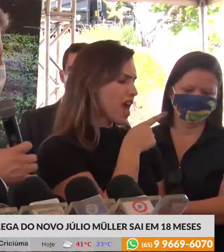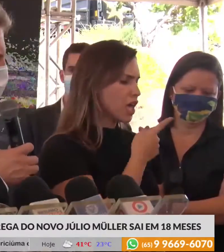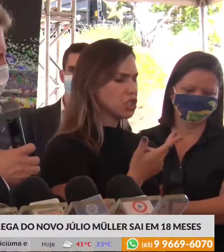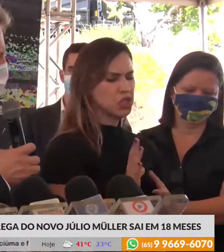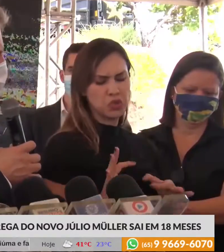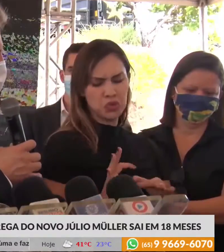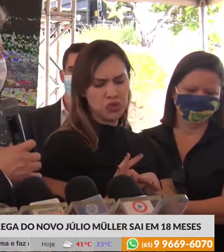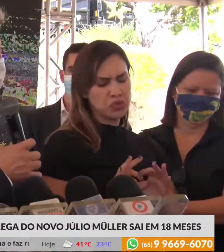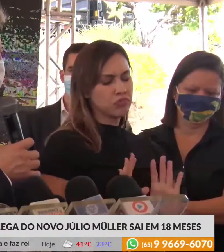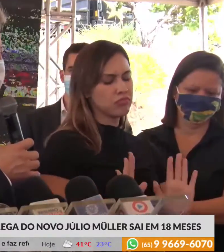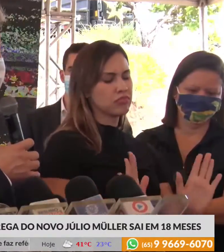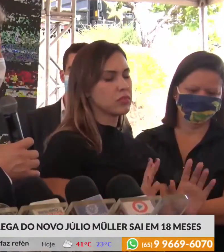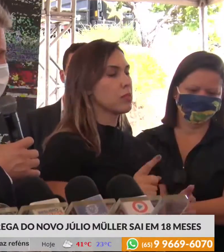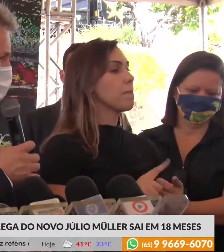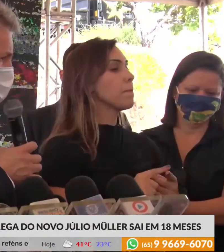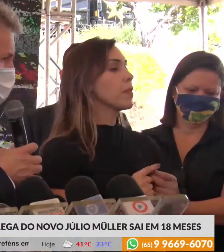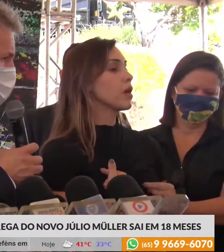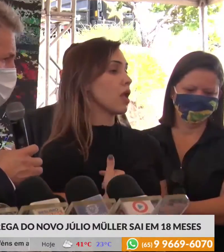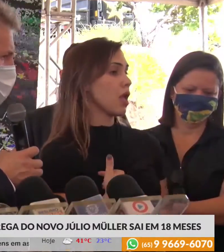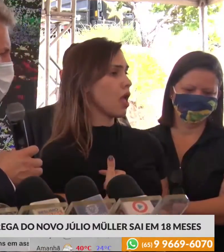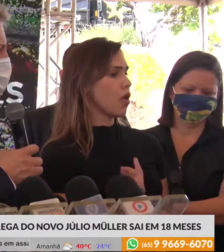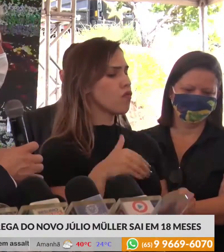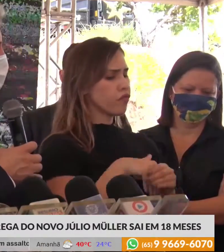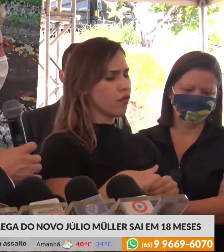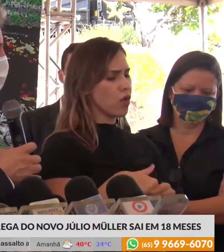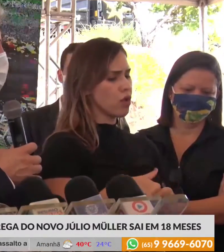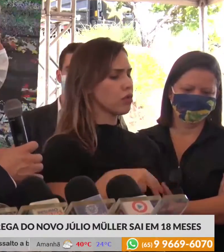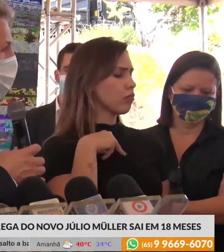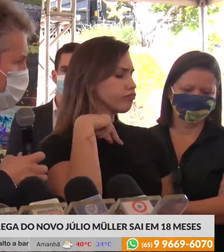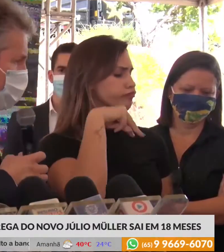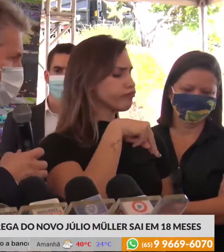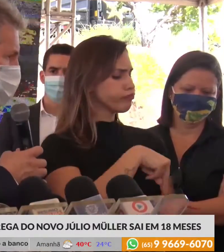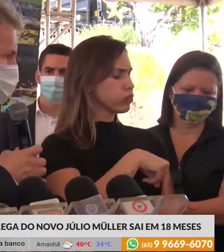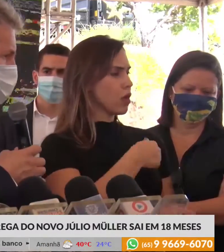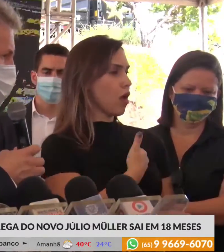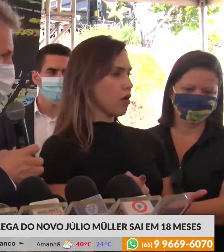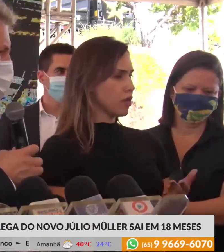aliado ou não, porque eu fui eleito como governador para trabalhar para os mato-grossenses.